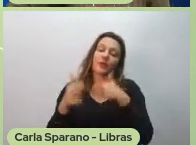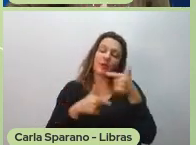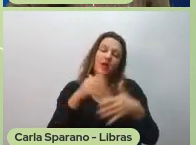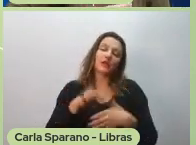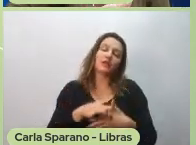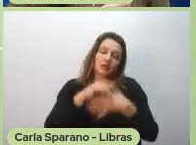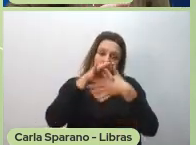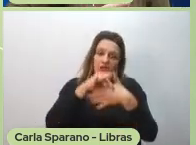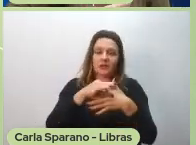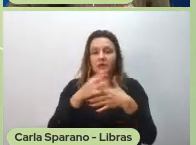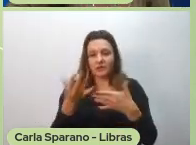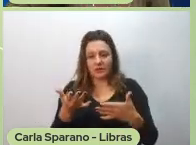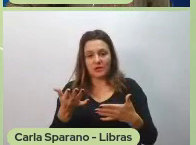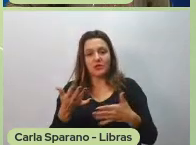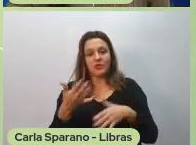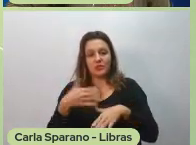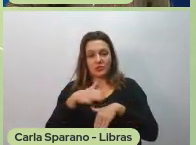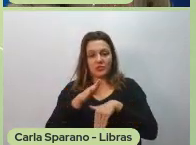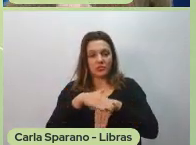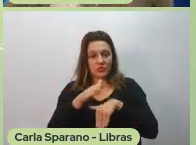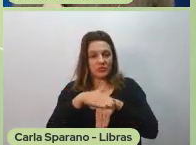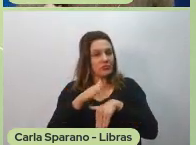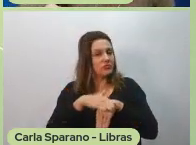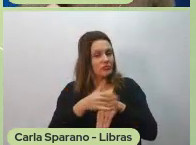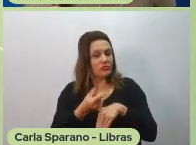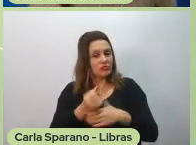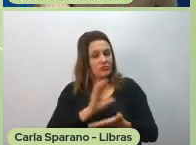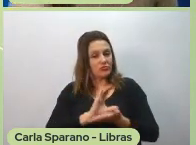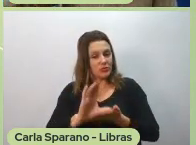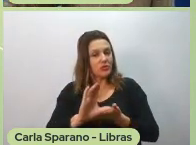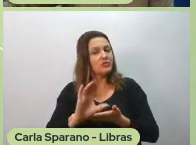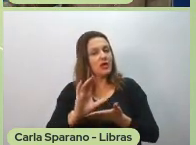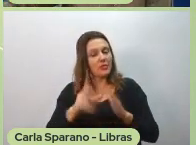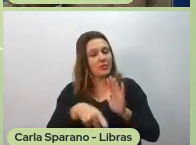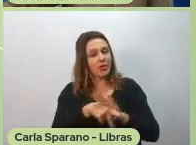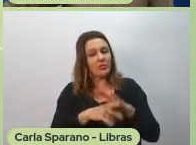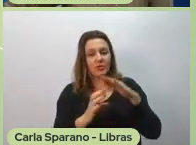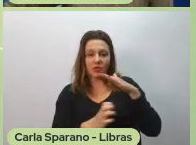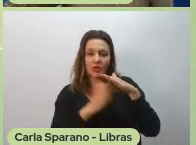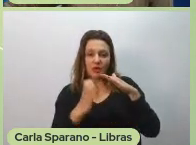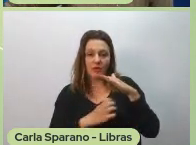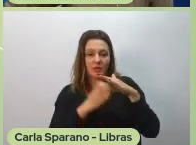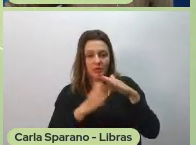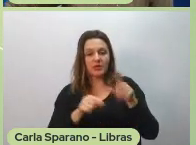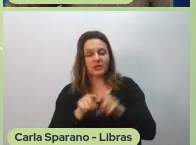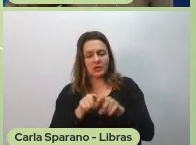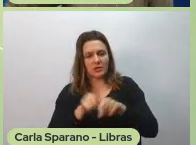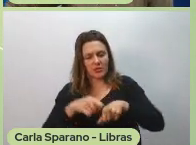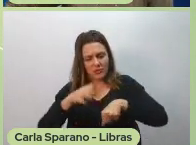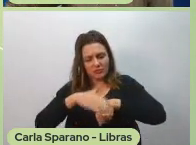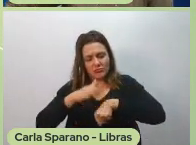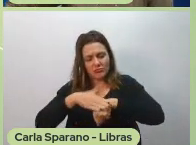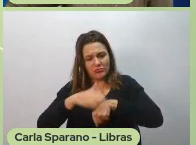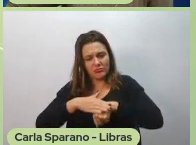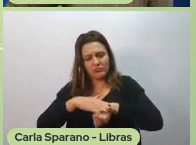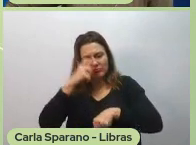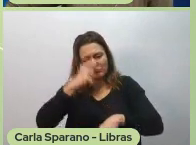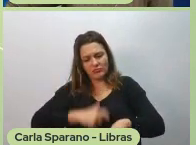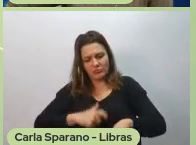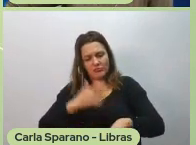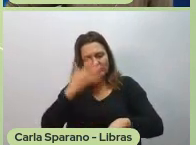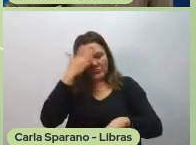o recurso não é da liderança, o recurso é da companhia. E, além da companhia, o recurso é dela mesma. A gente está dando uma oportunidade para as